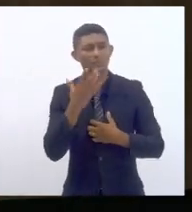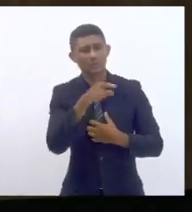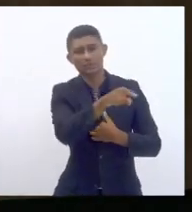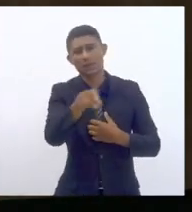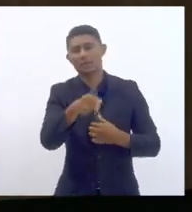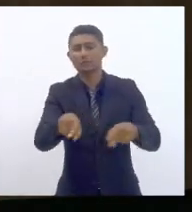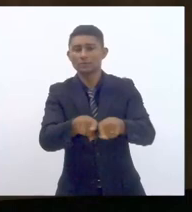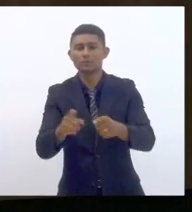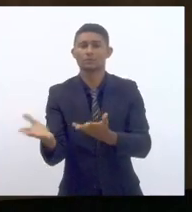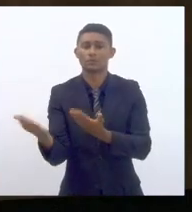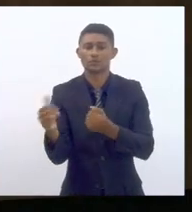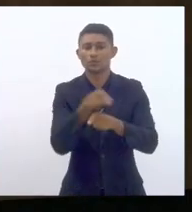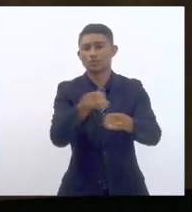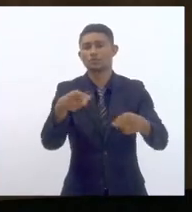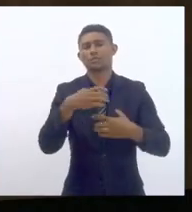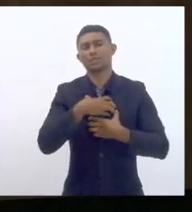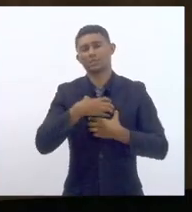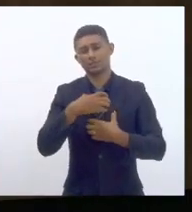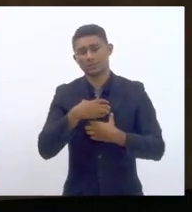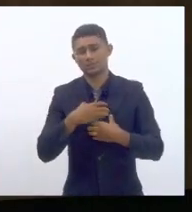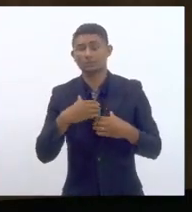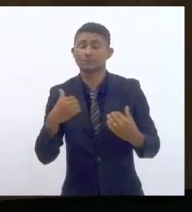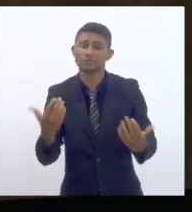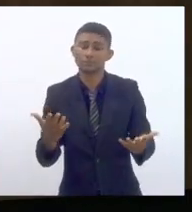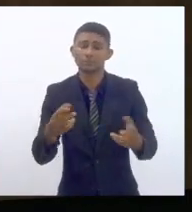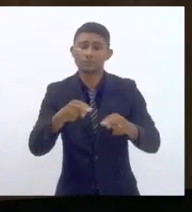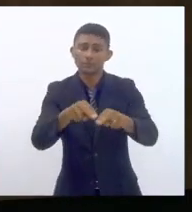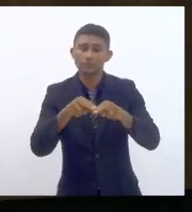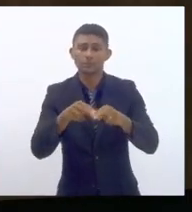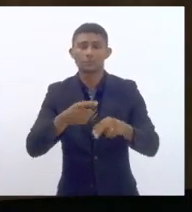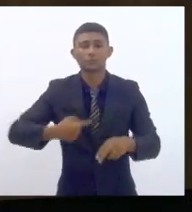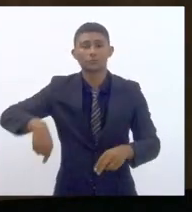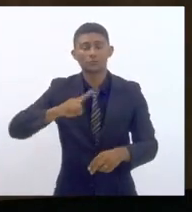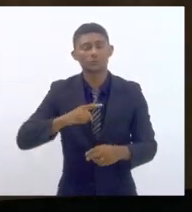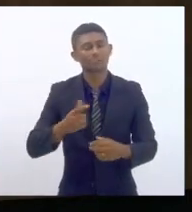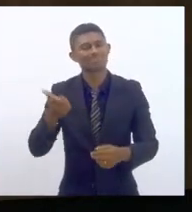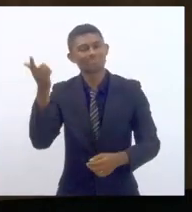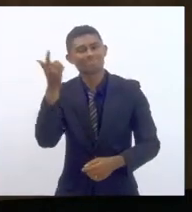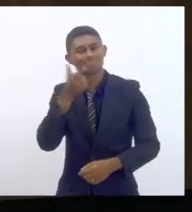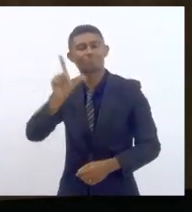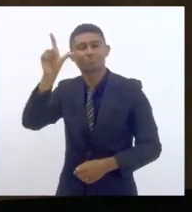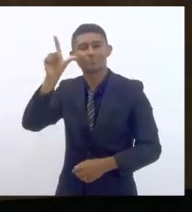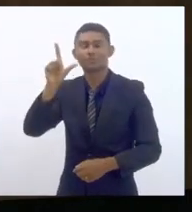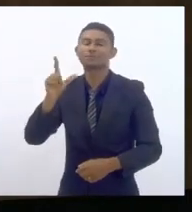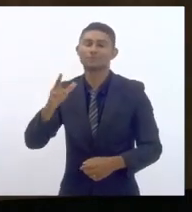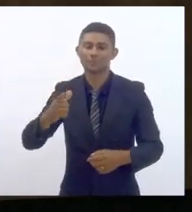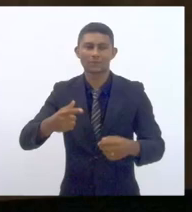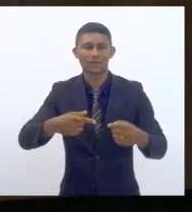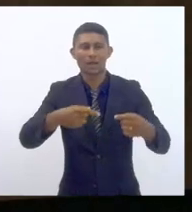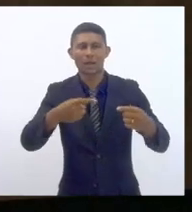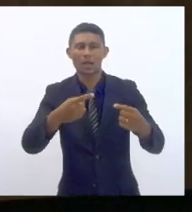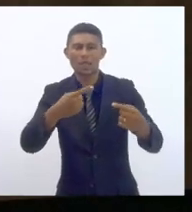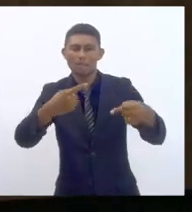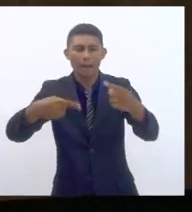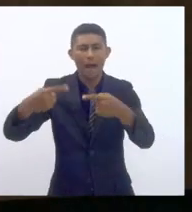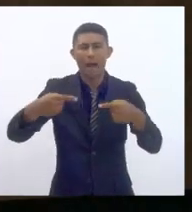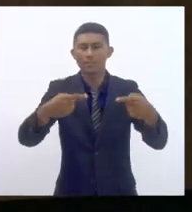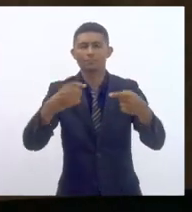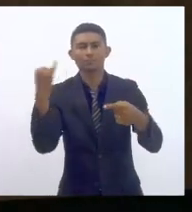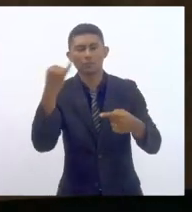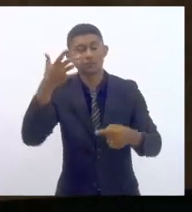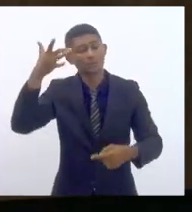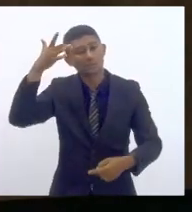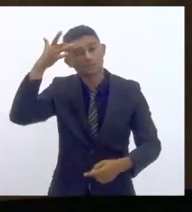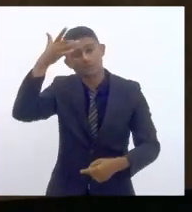e adolescentes. Então, nesse sentido, a gente ganha e qualifica o debate com relação à saúde